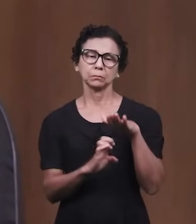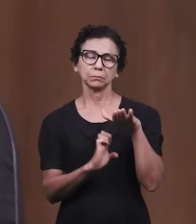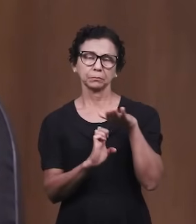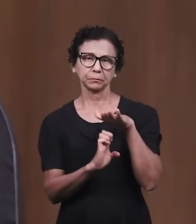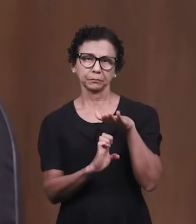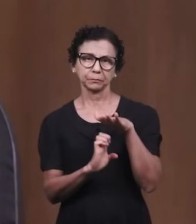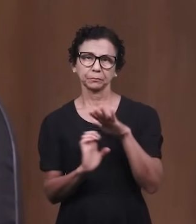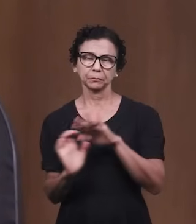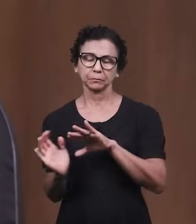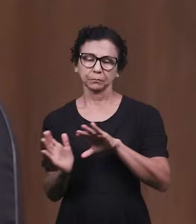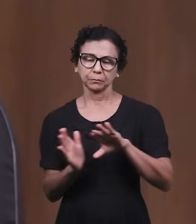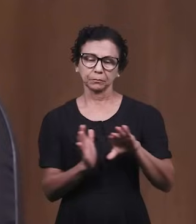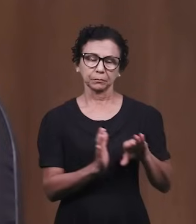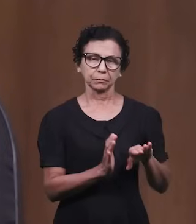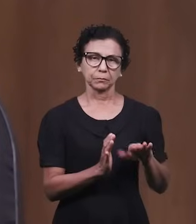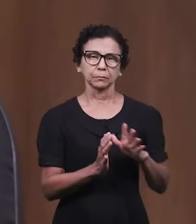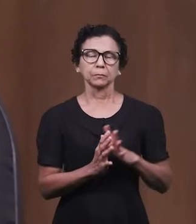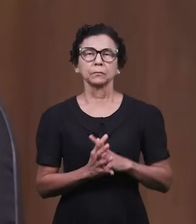um lado